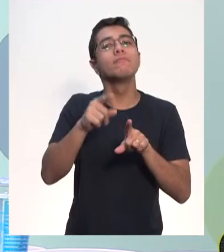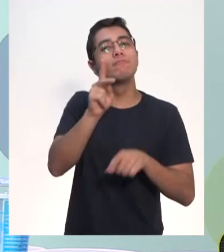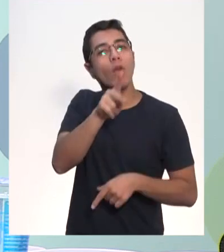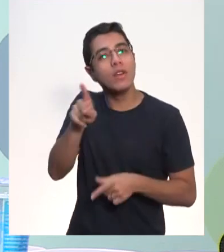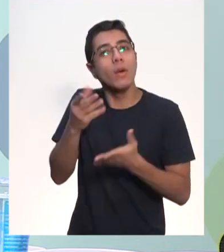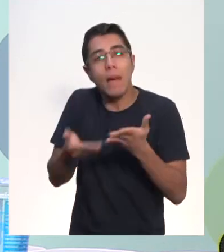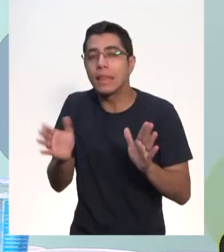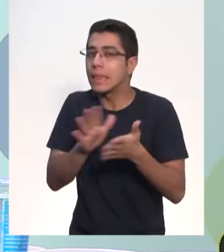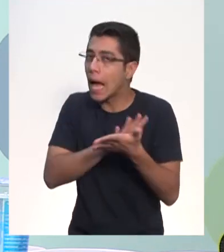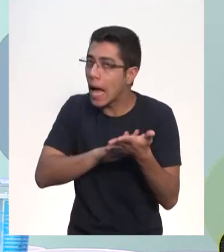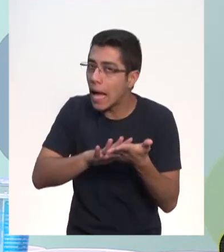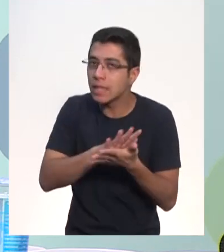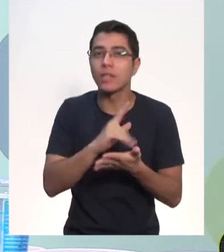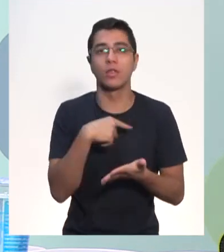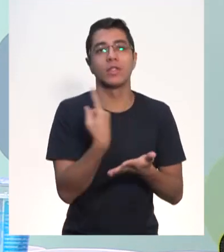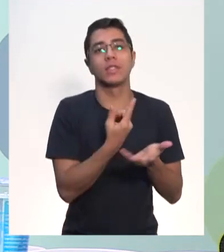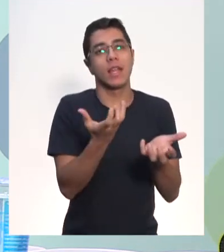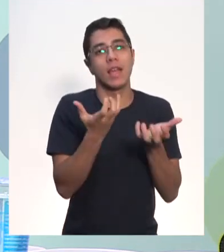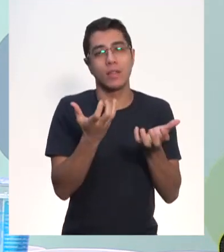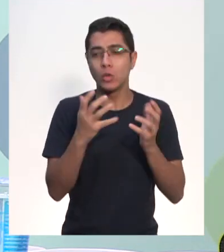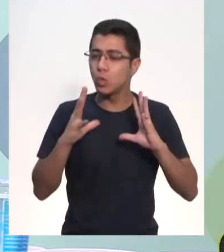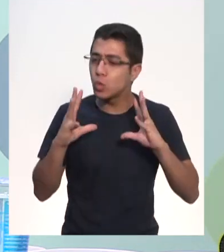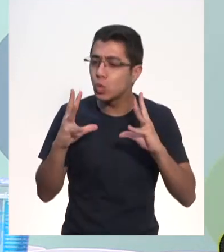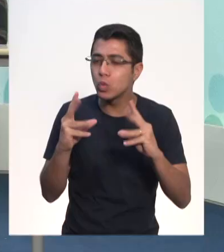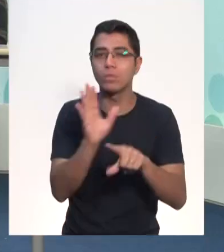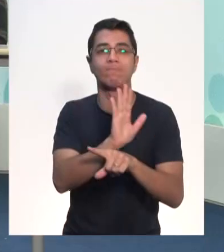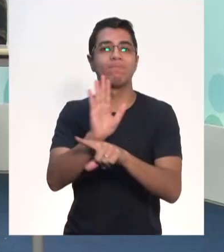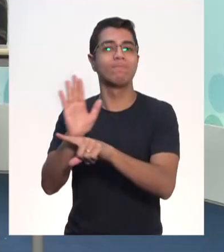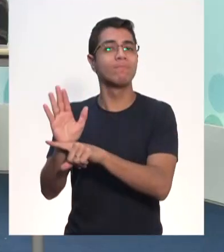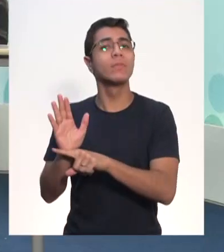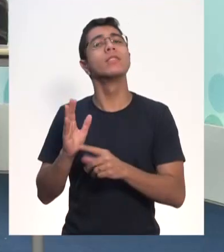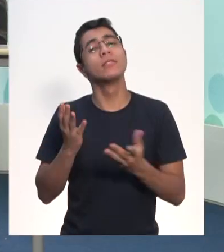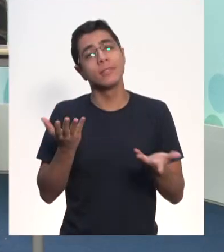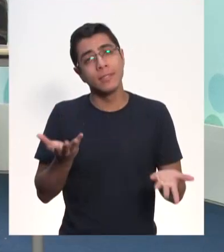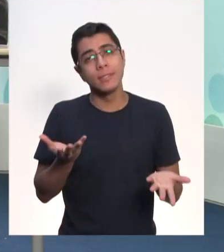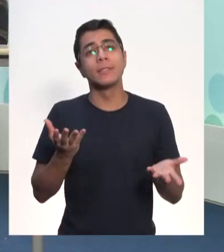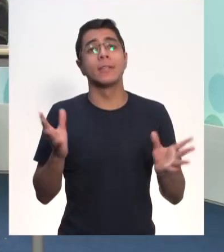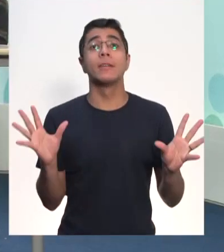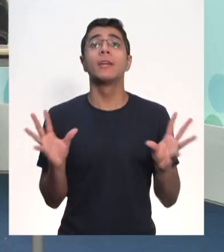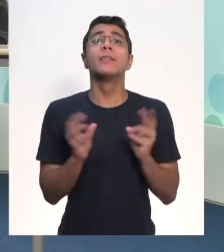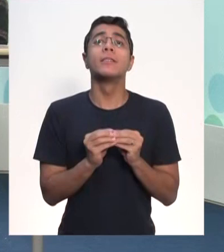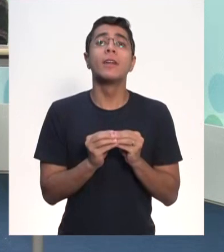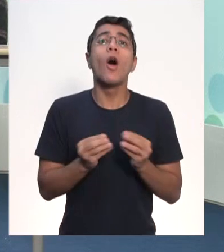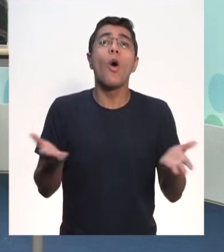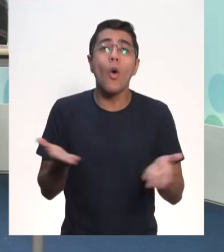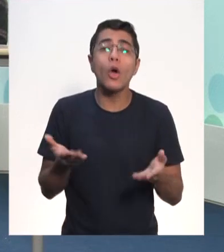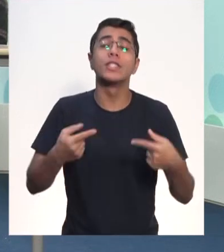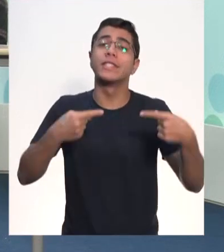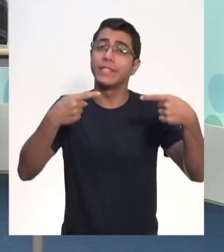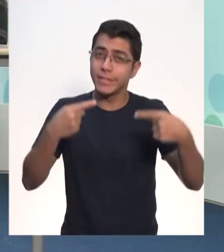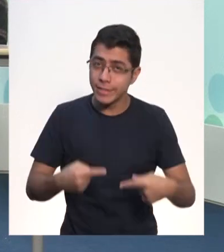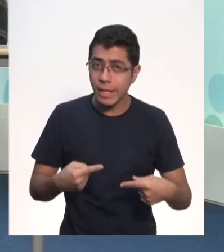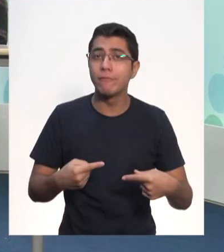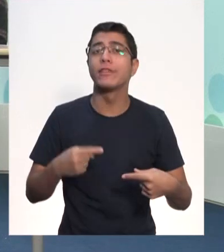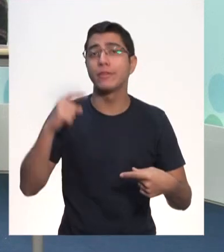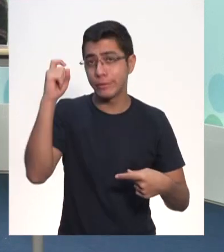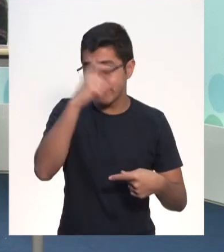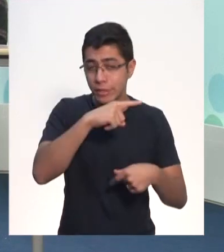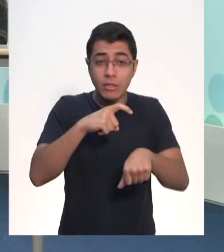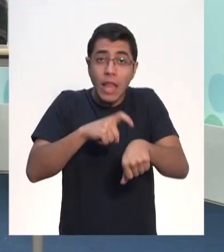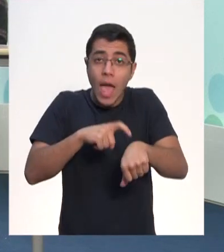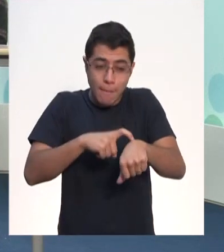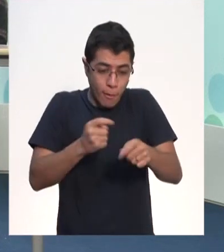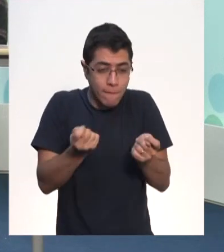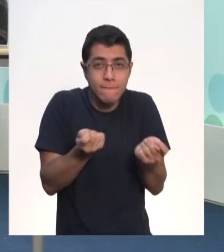trabalho. É isso, gente. Hoje mesmo foi um desafio, porque nós tínhamos 2 áreas aqui, a questão do tempo, gestão do tempo, mas